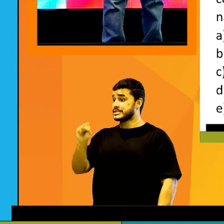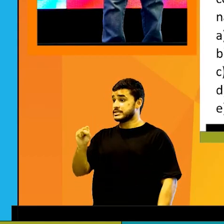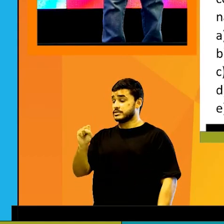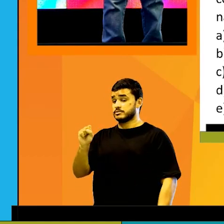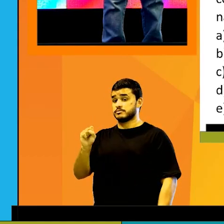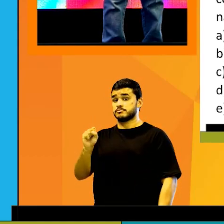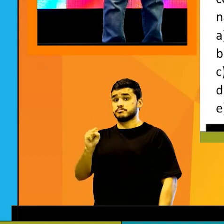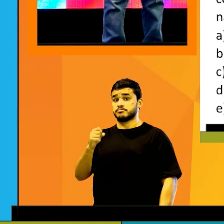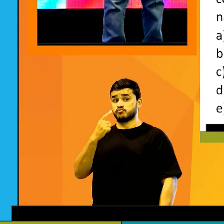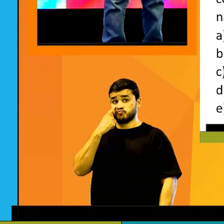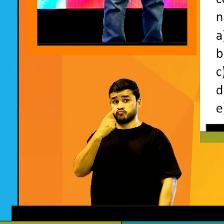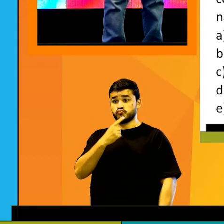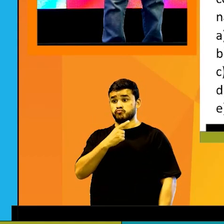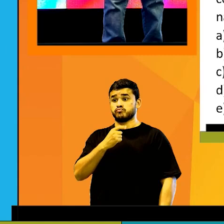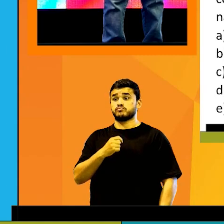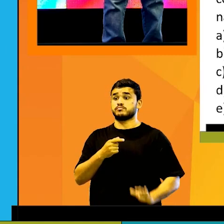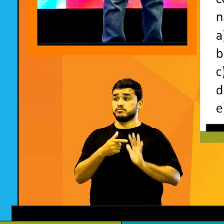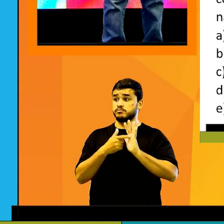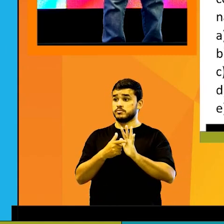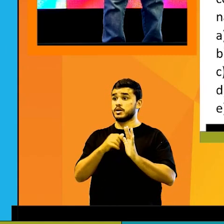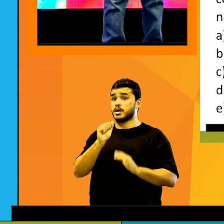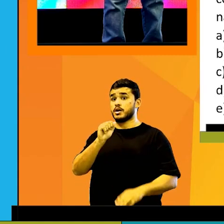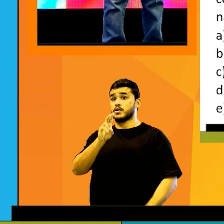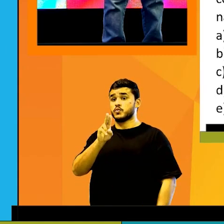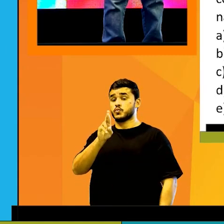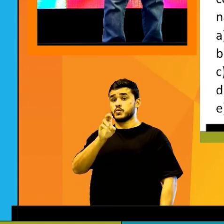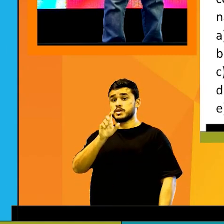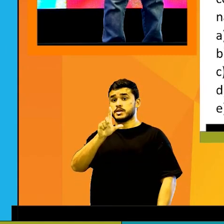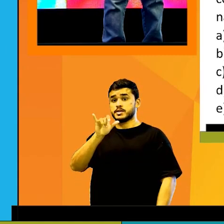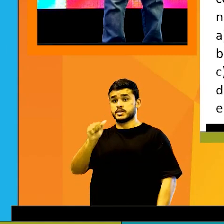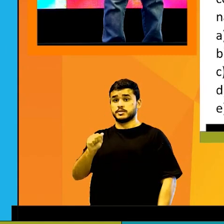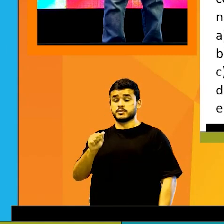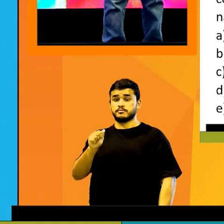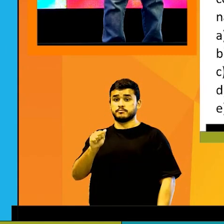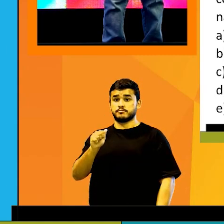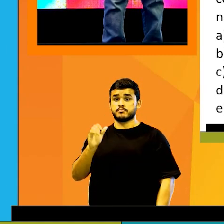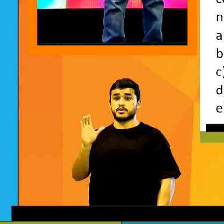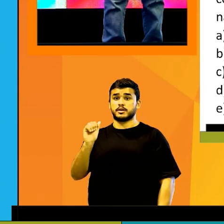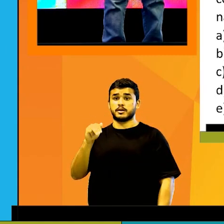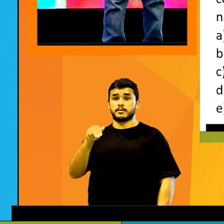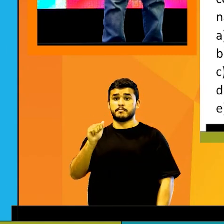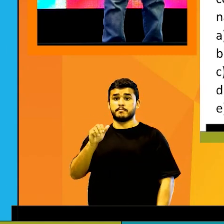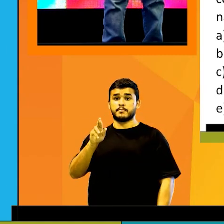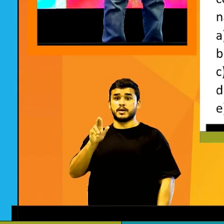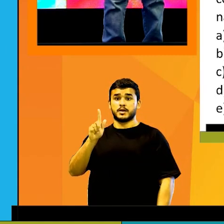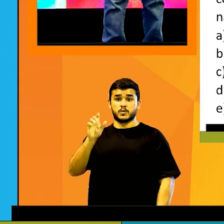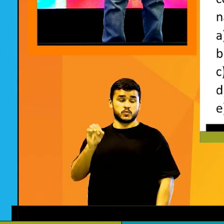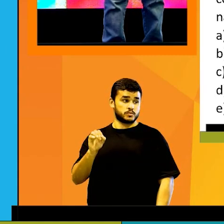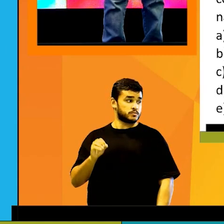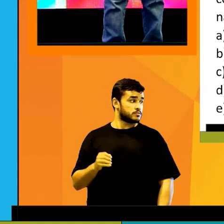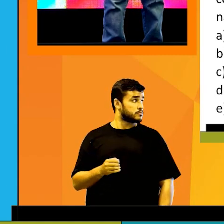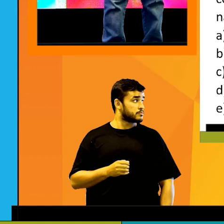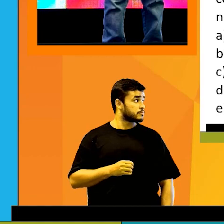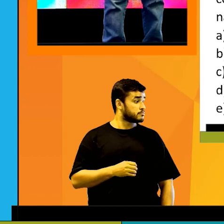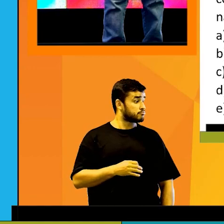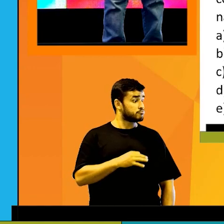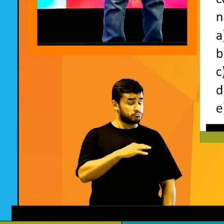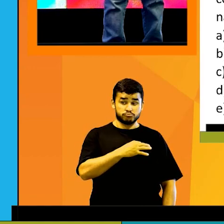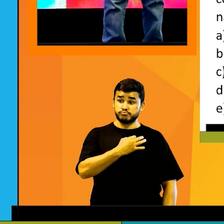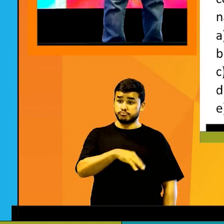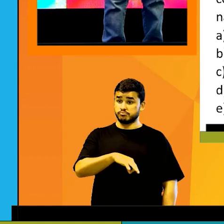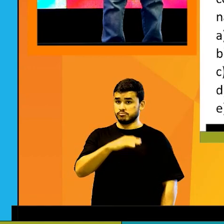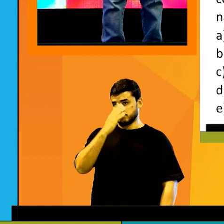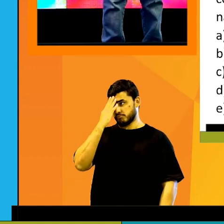Aurélia, tá? Aurélia Camargo, e o nome dele era Fernando Seixas. Era um homem honesto,